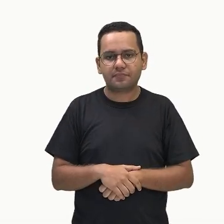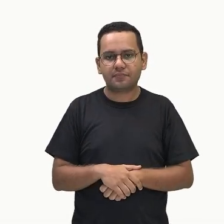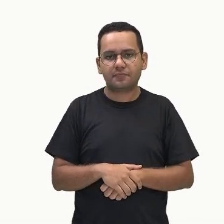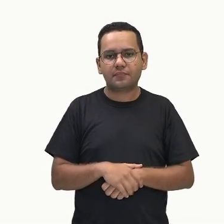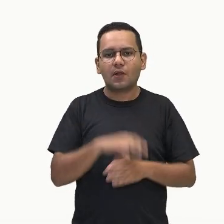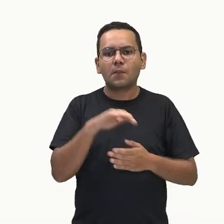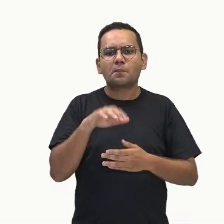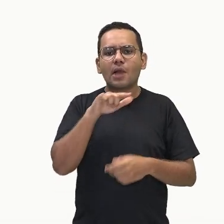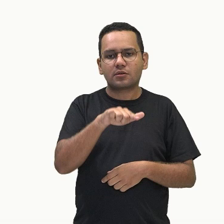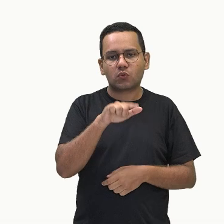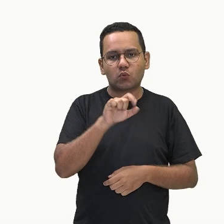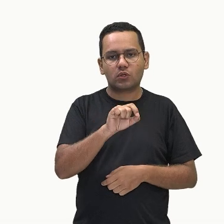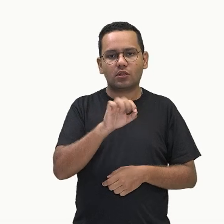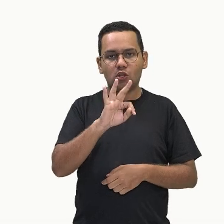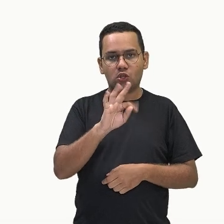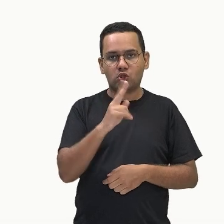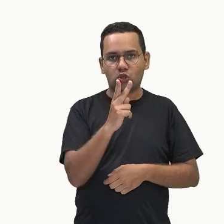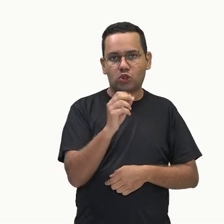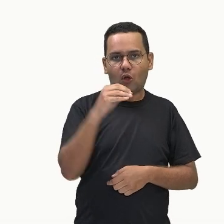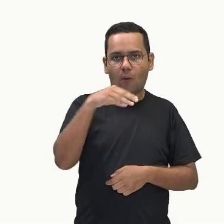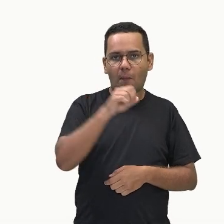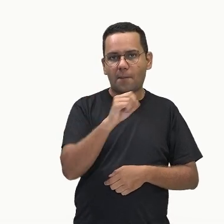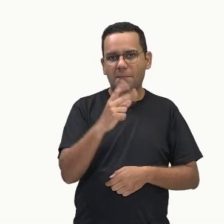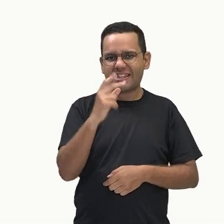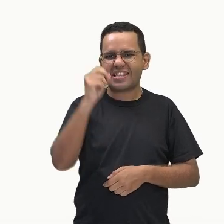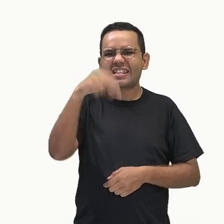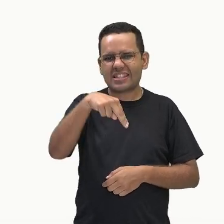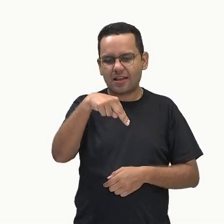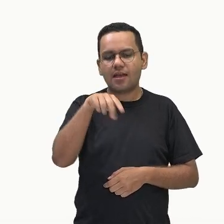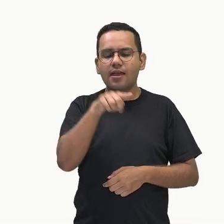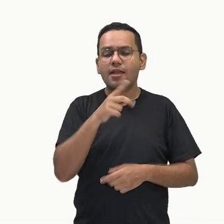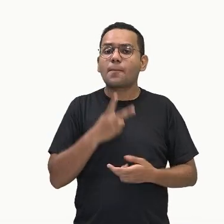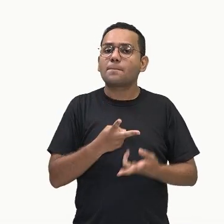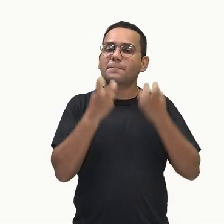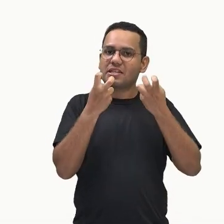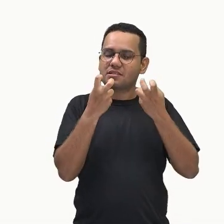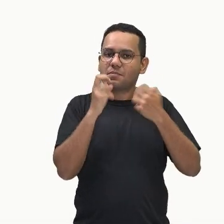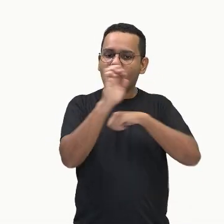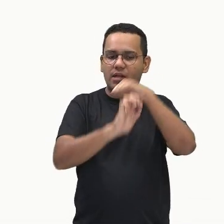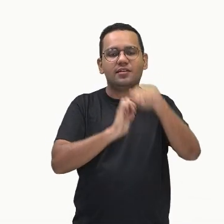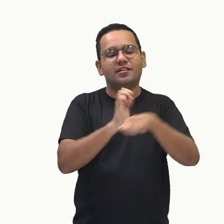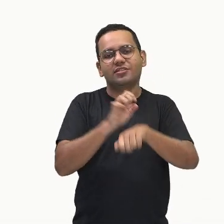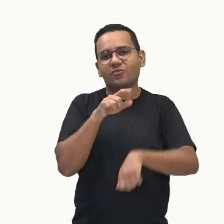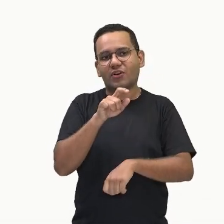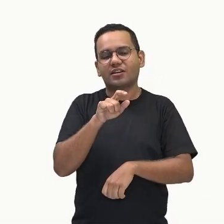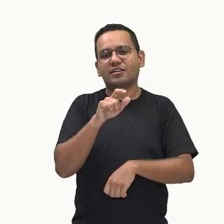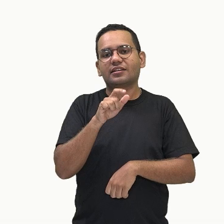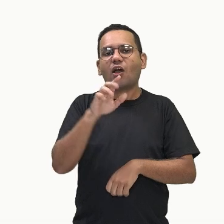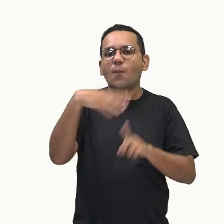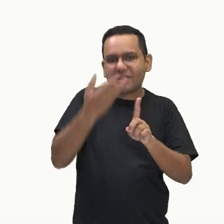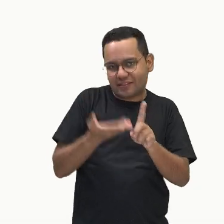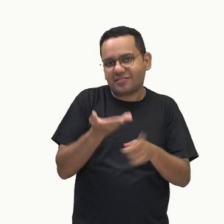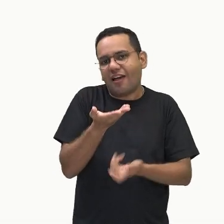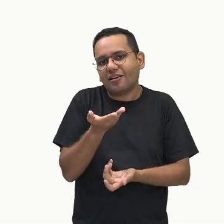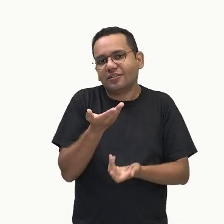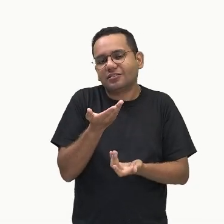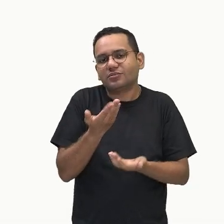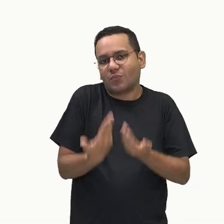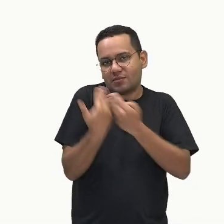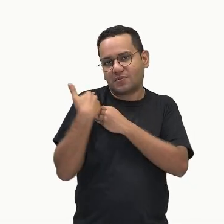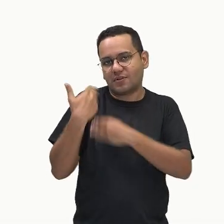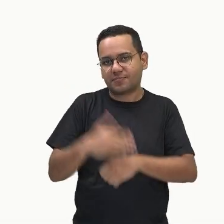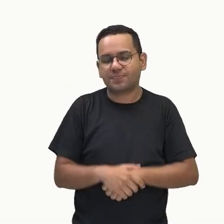elétron, pela sua identificação. Porém, o que faltou dentro do modelo